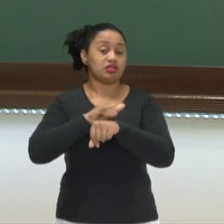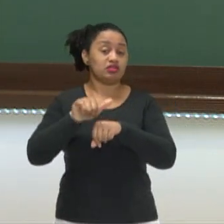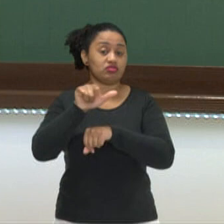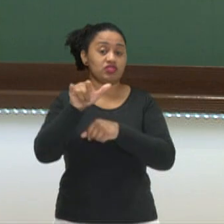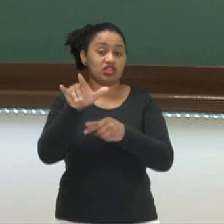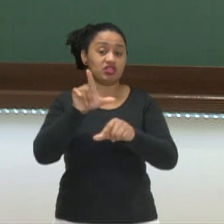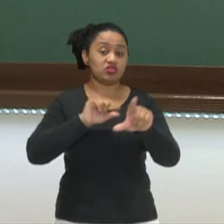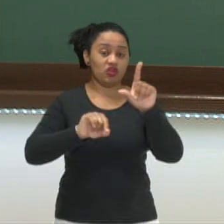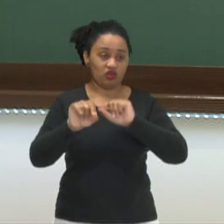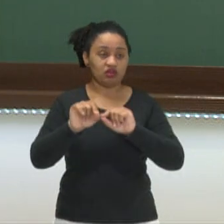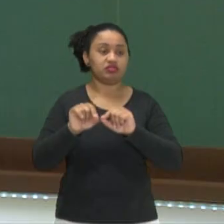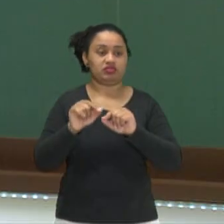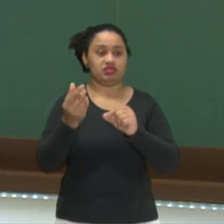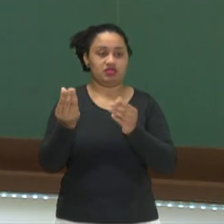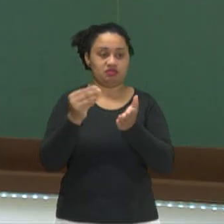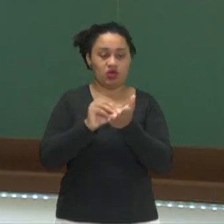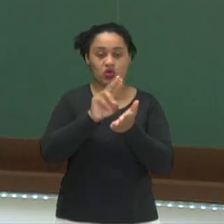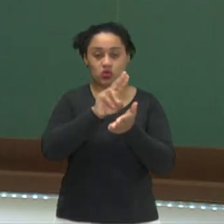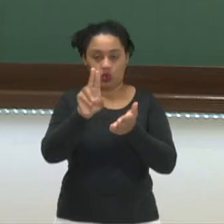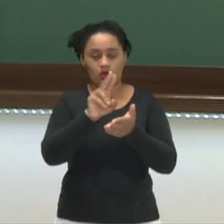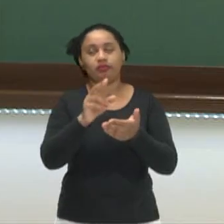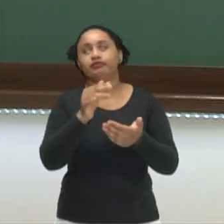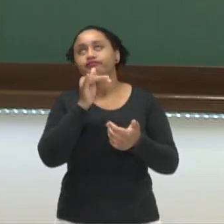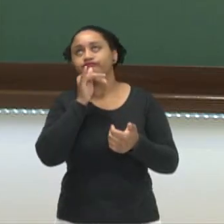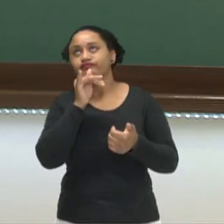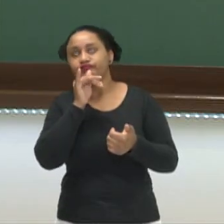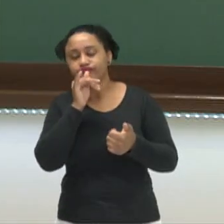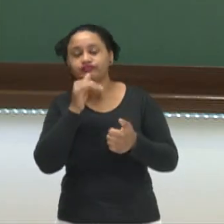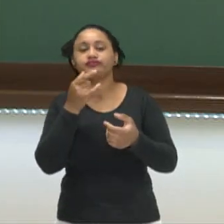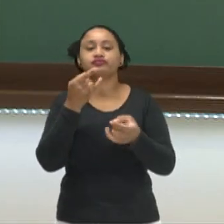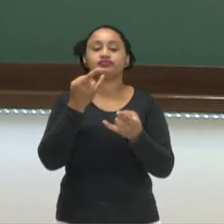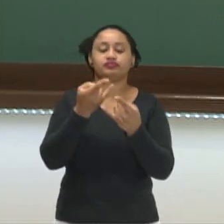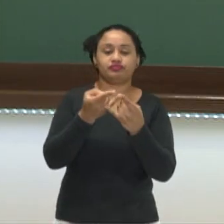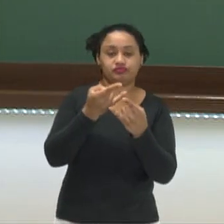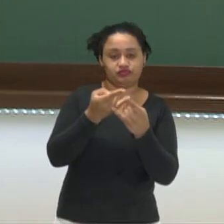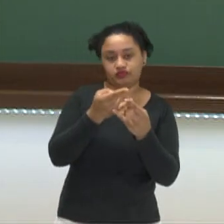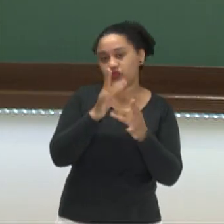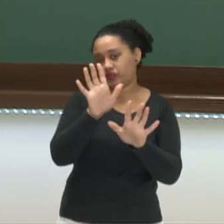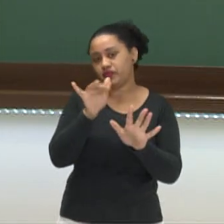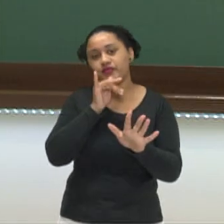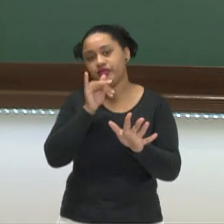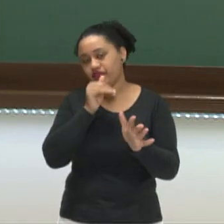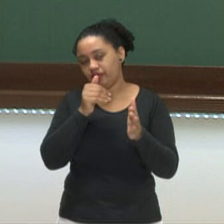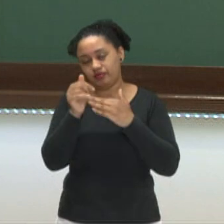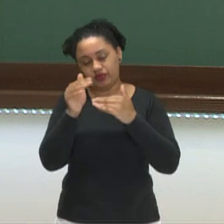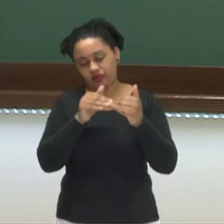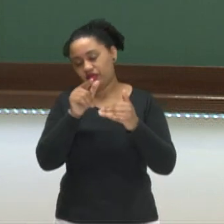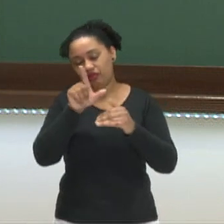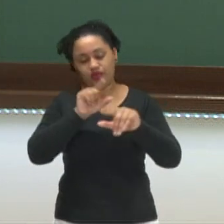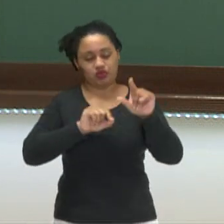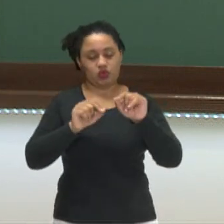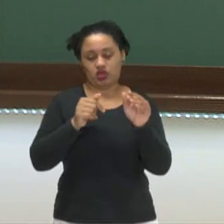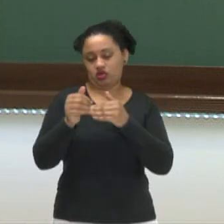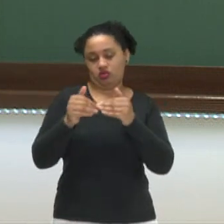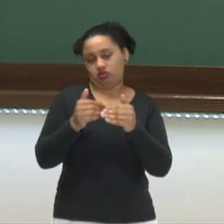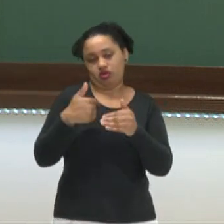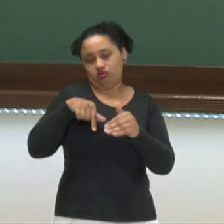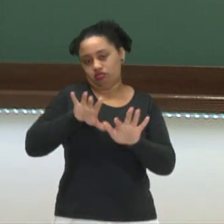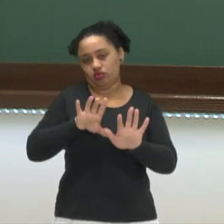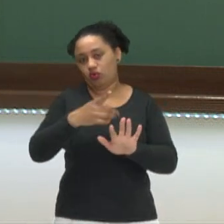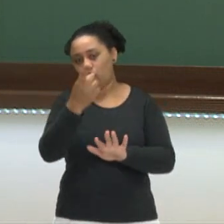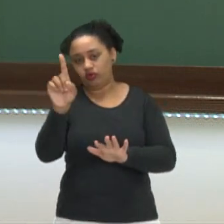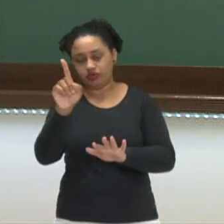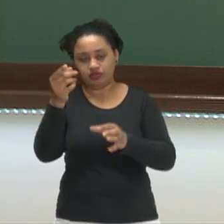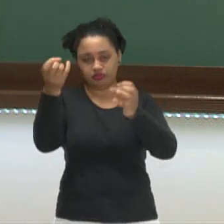Então aqui coloca o nome do método, né? Por exemplo, camisinha, tá? É só um exemplo qualquer, você pode escolher qual você